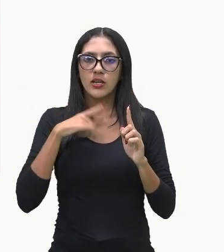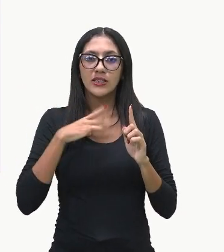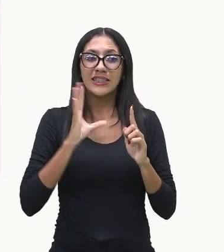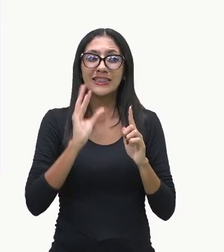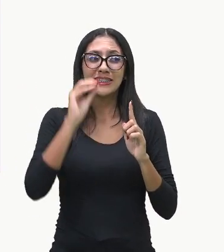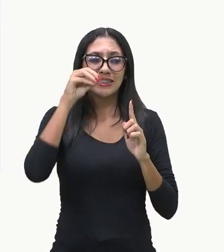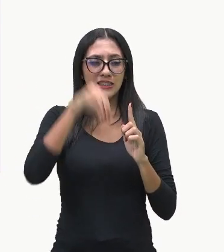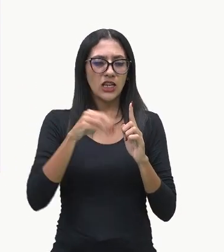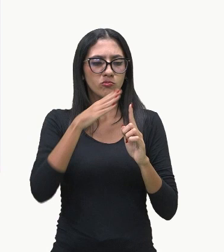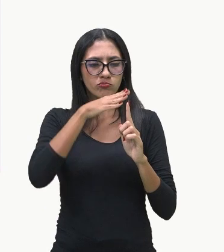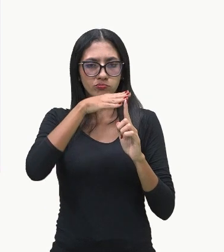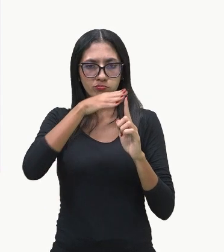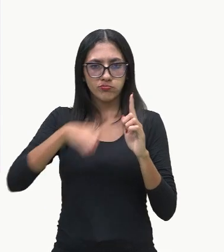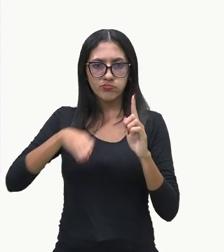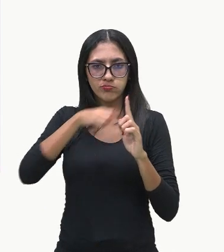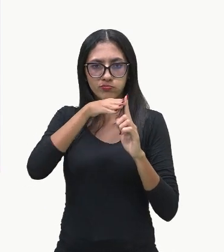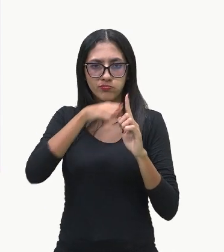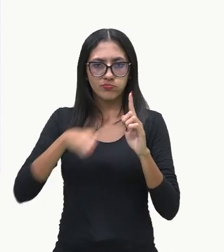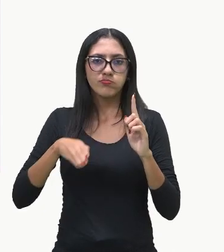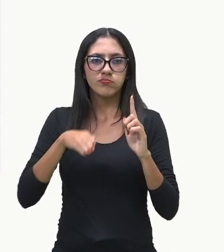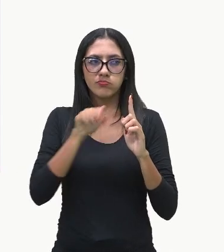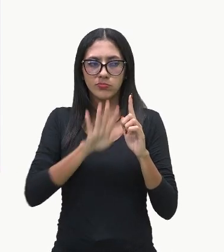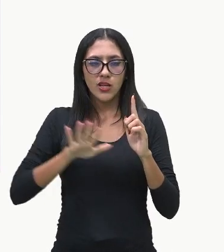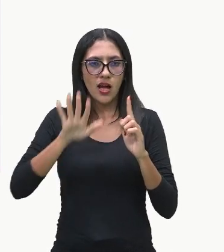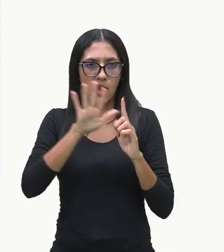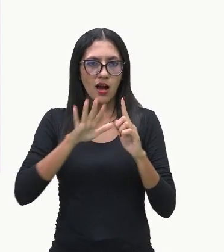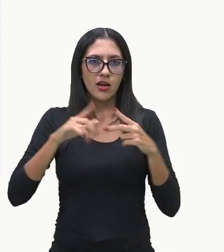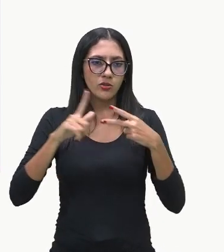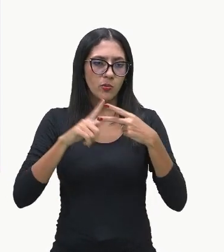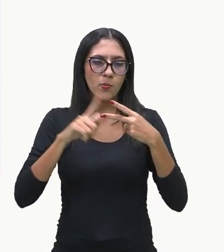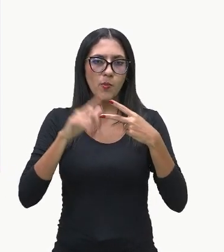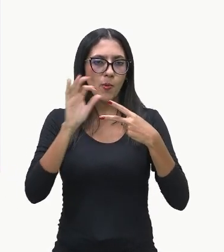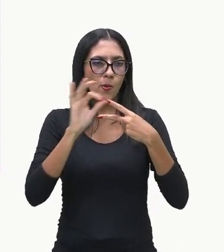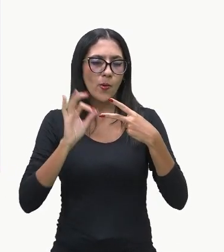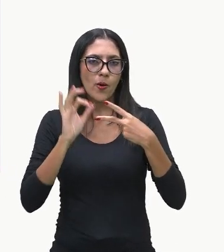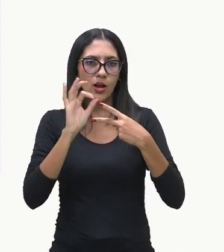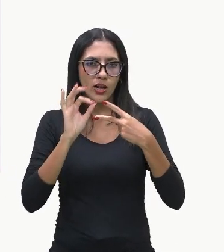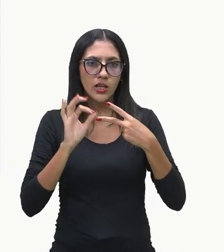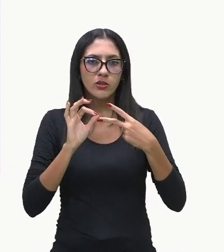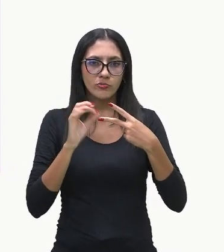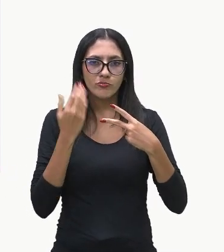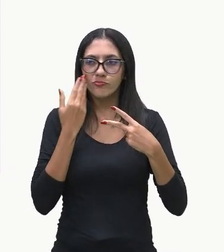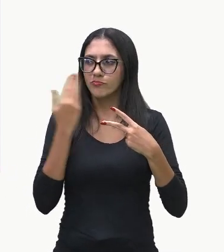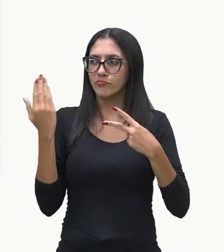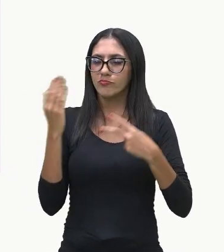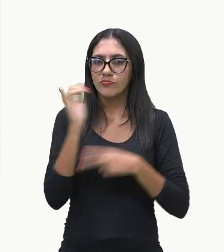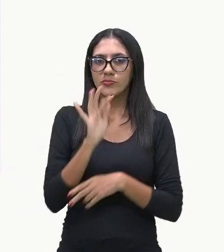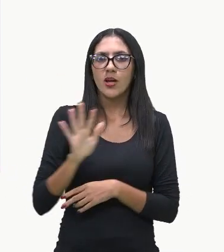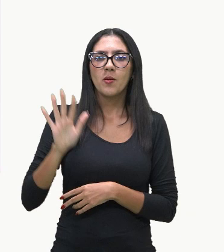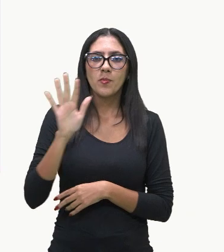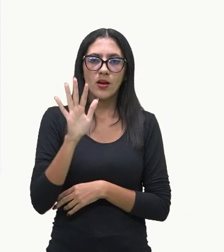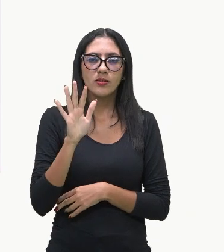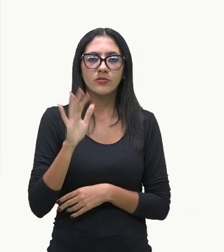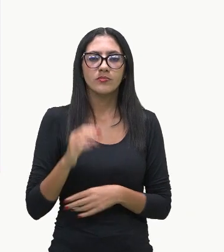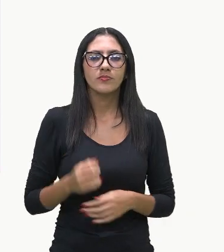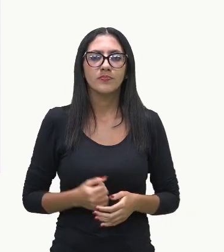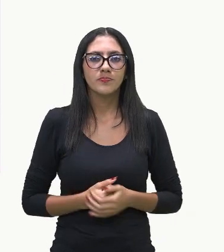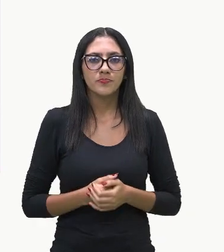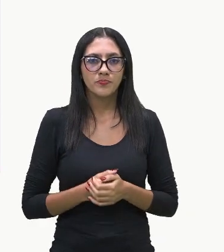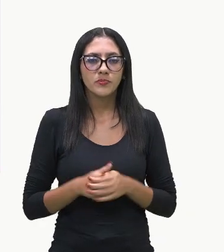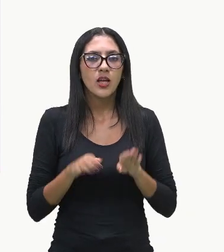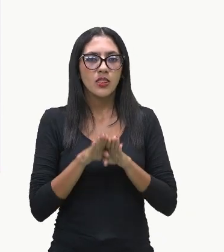do polígono, conforme você visualiza aqui no quadrilátero e liga ali